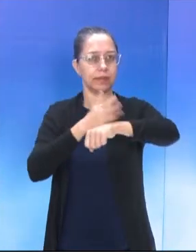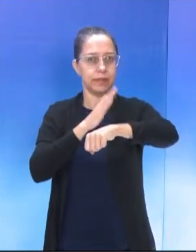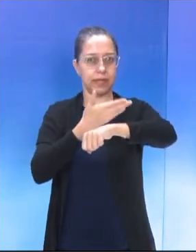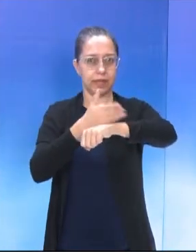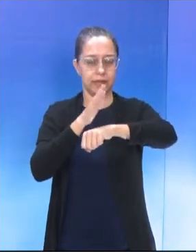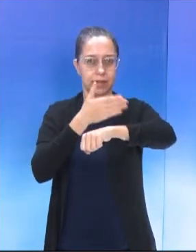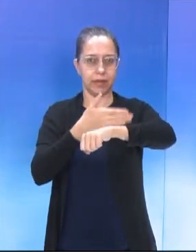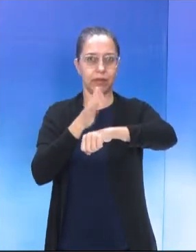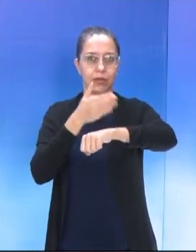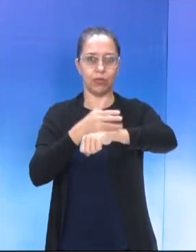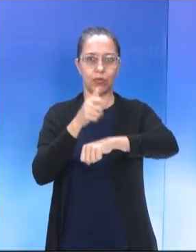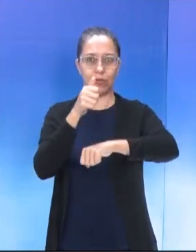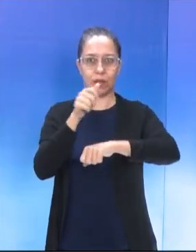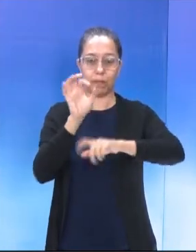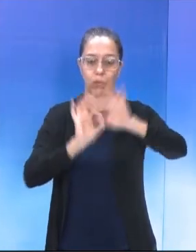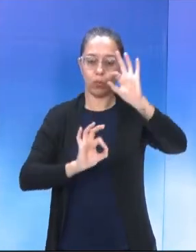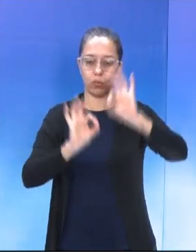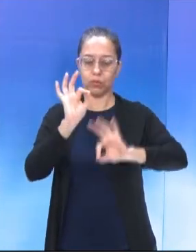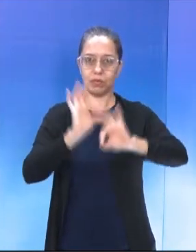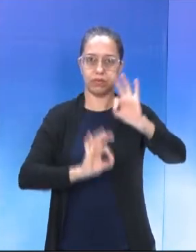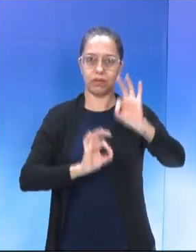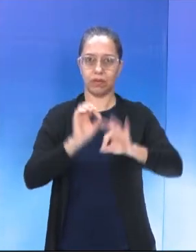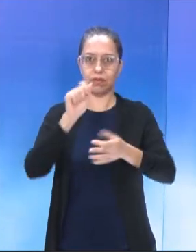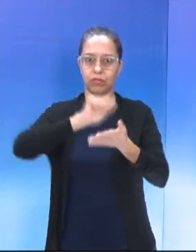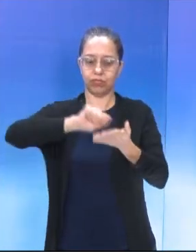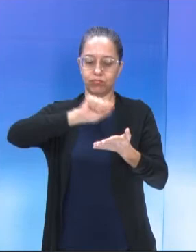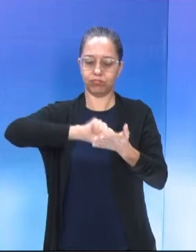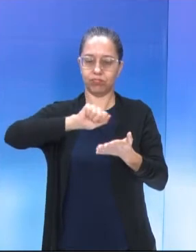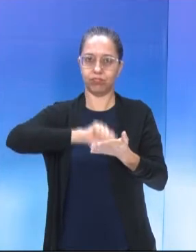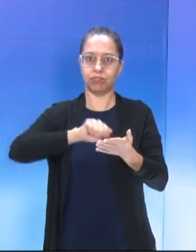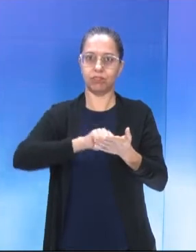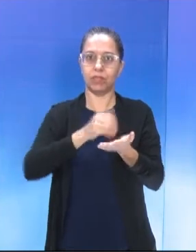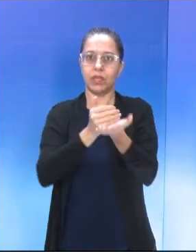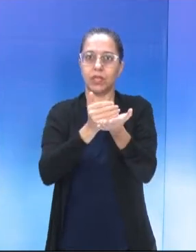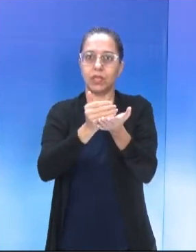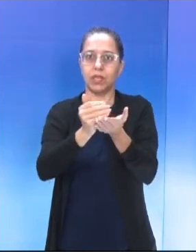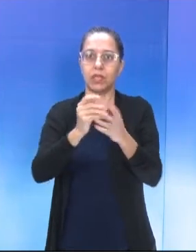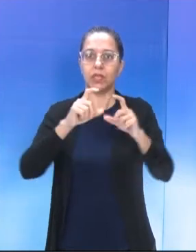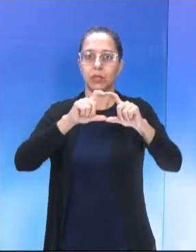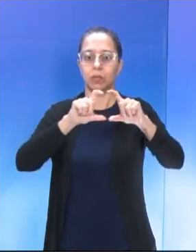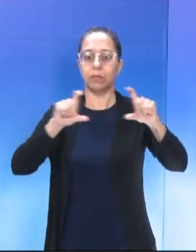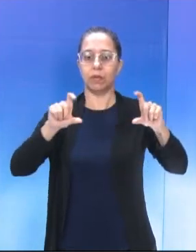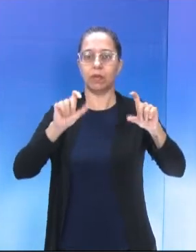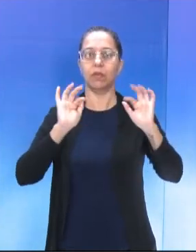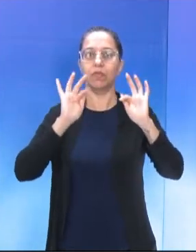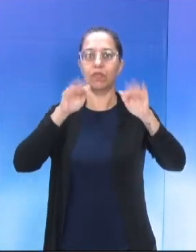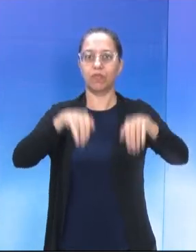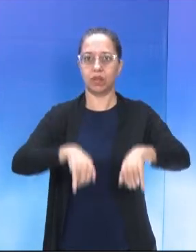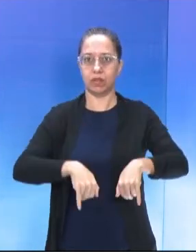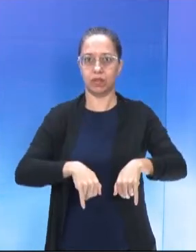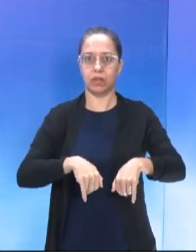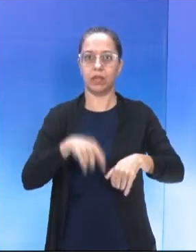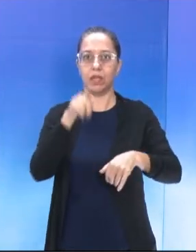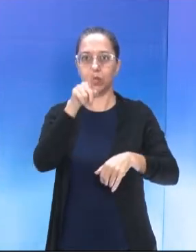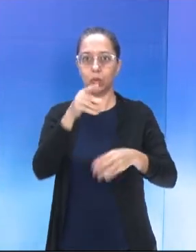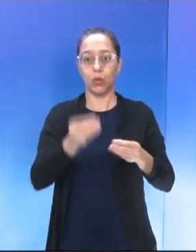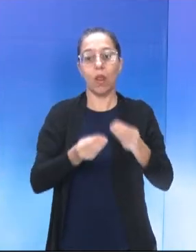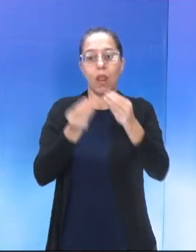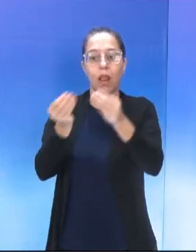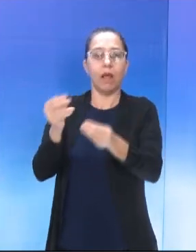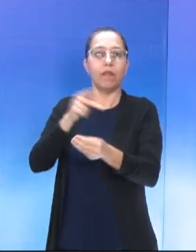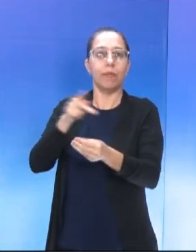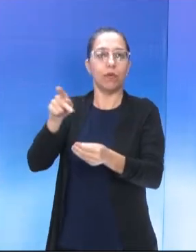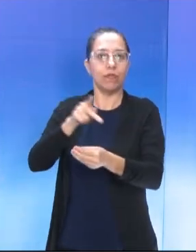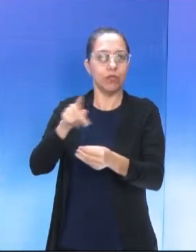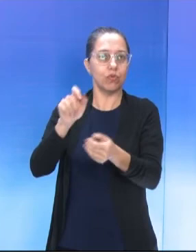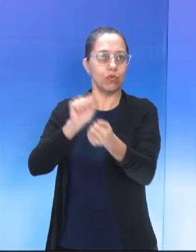essas ideias, montando o seu início, o seu meio, o seu final, dando para o seu professor aí, a sua professora, esse querido que